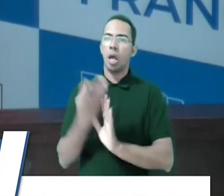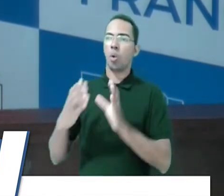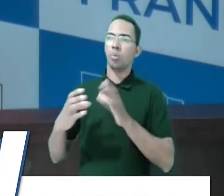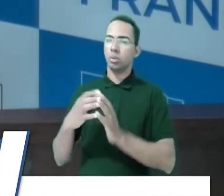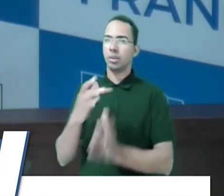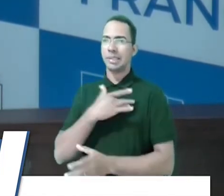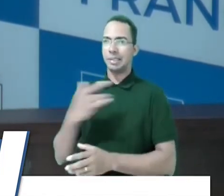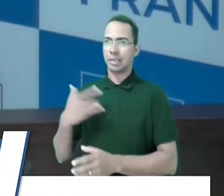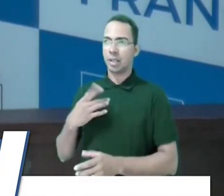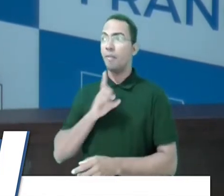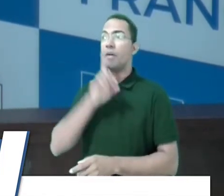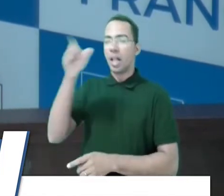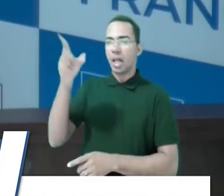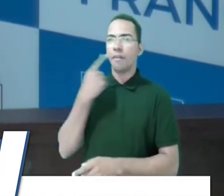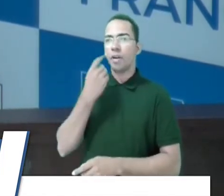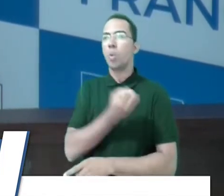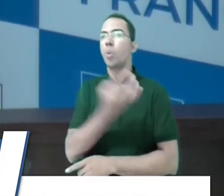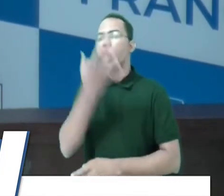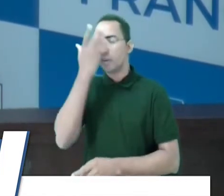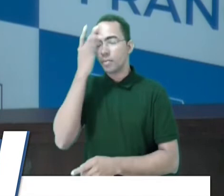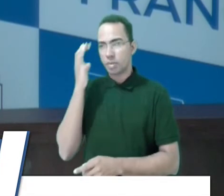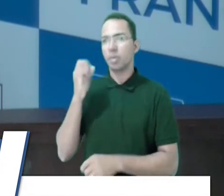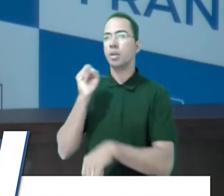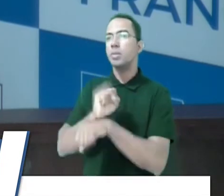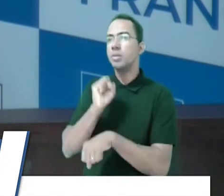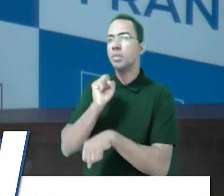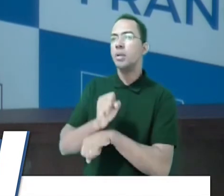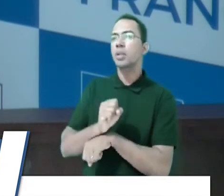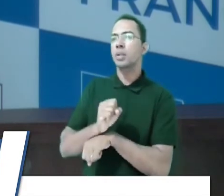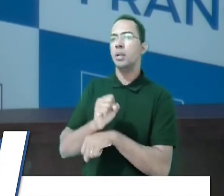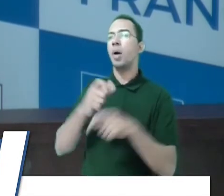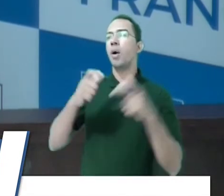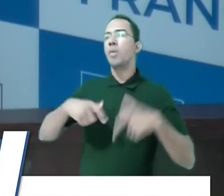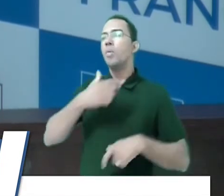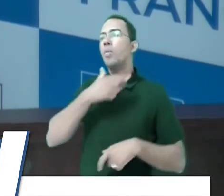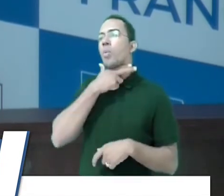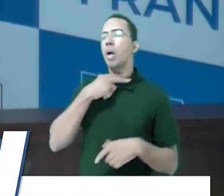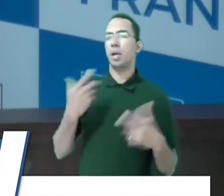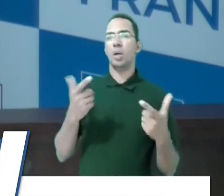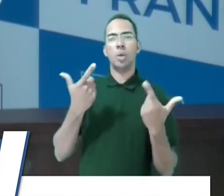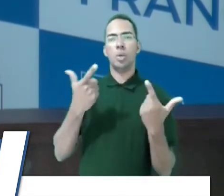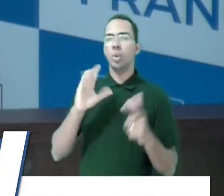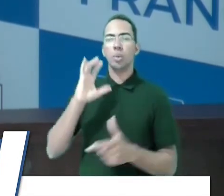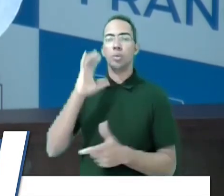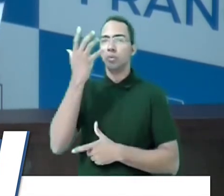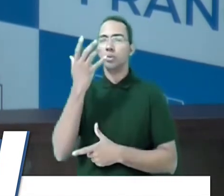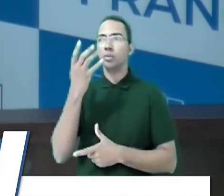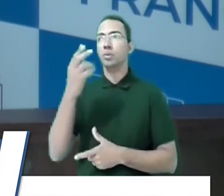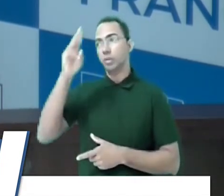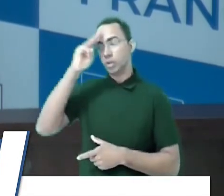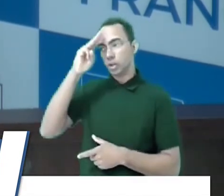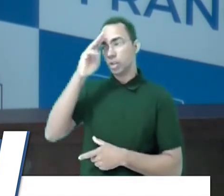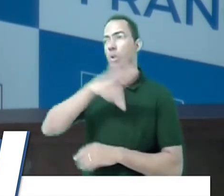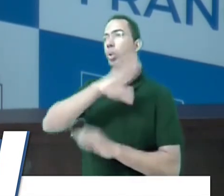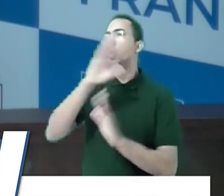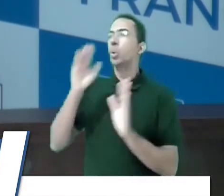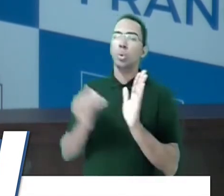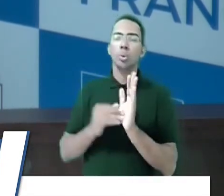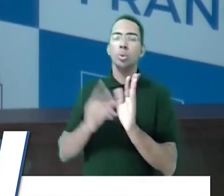para ver quantas pessoas estão esperando vaga. Né? E não se resolve. Viu, Tid? Aquelas reuniões que nós